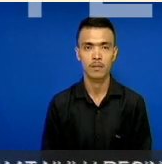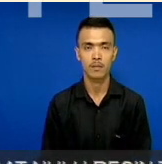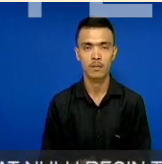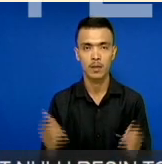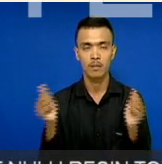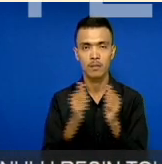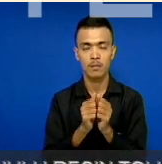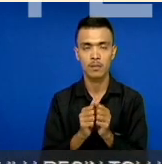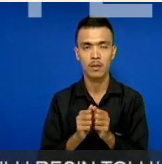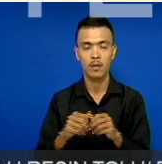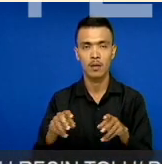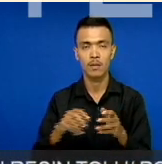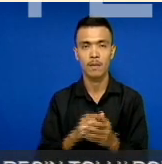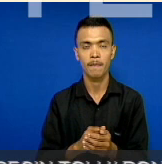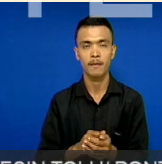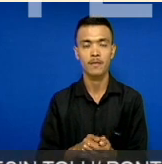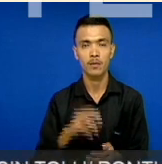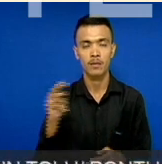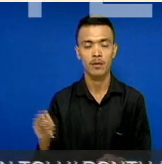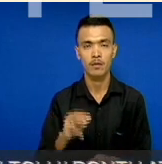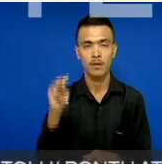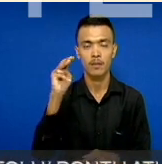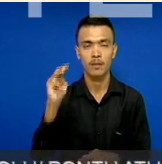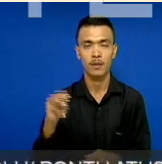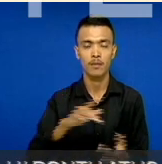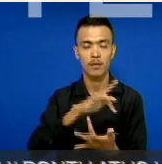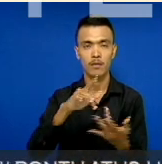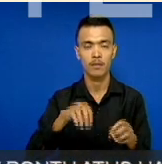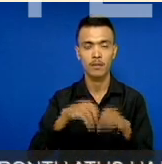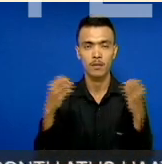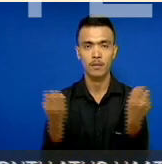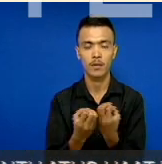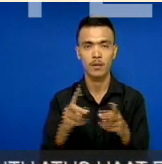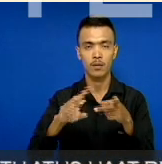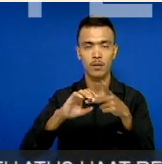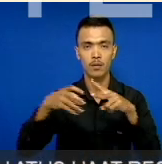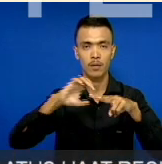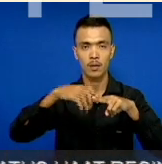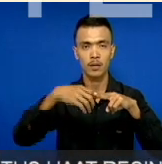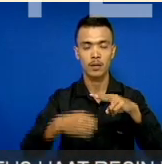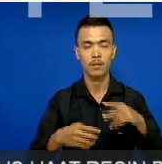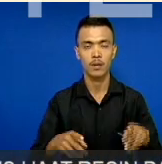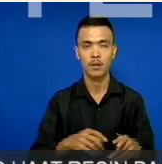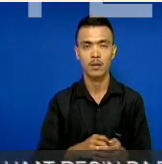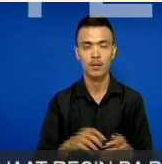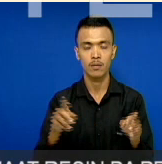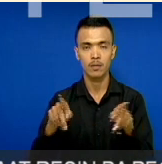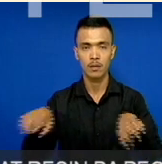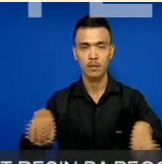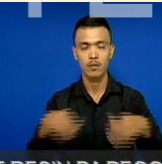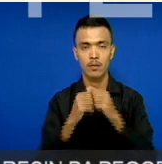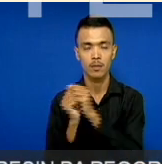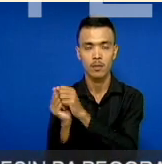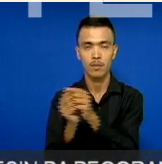movimento cooperativa sirahoto mai atu iha coordenação serviço no implementação programa